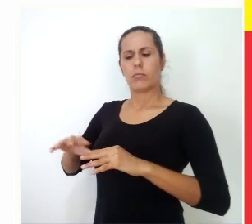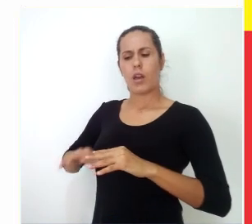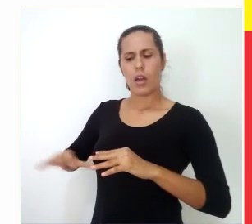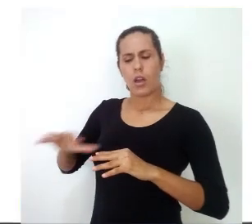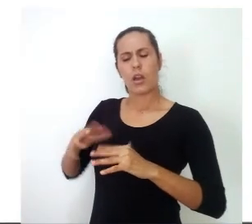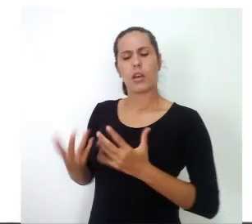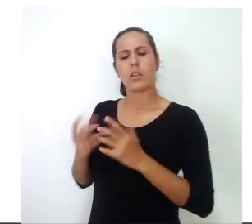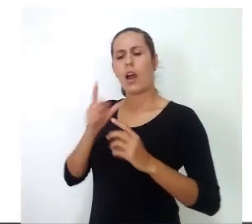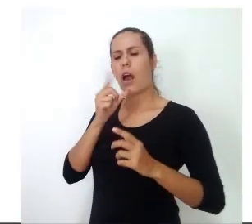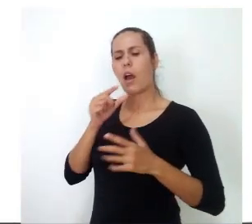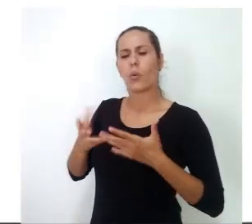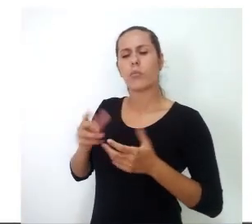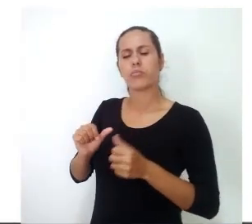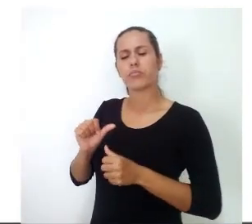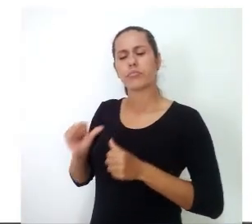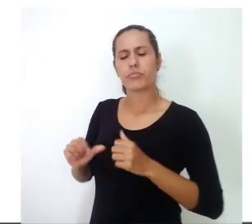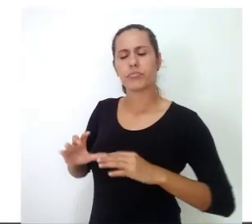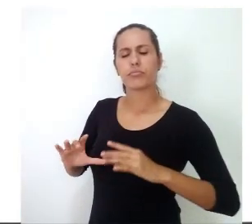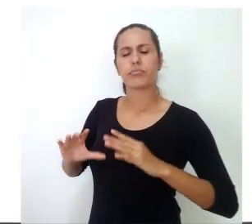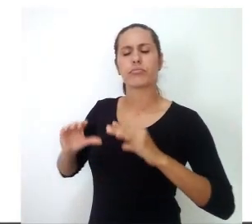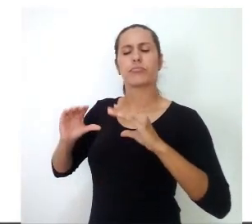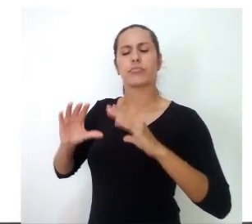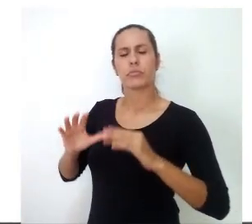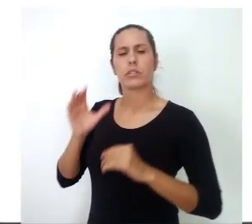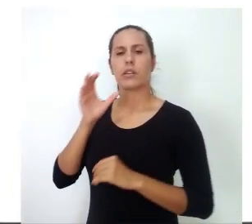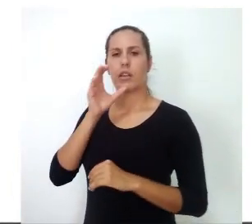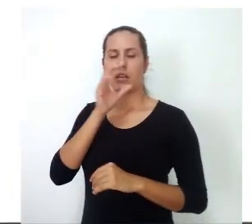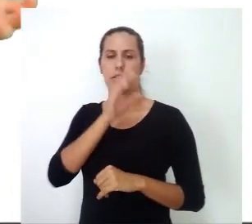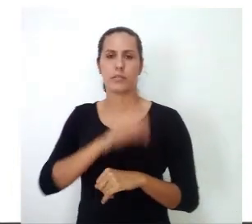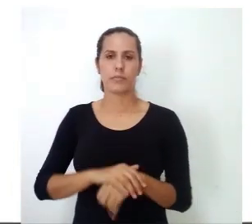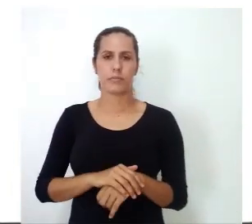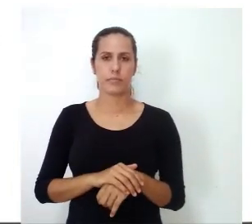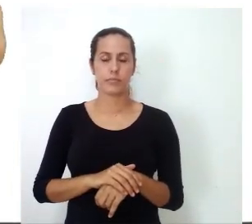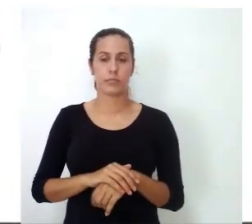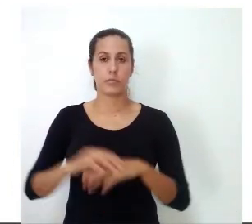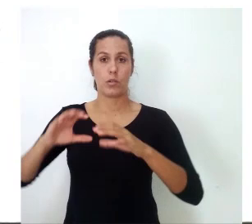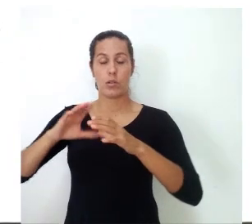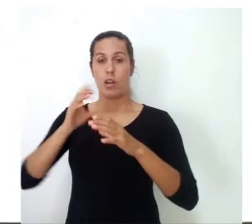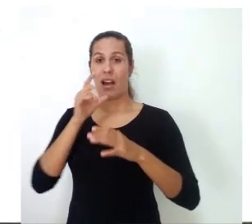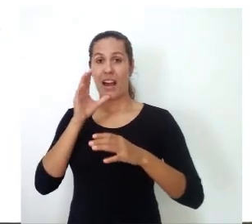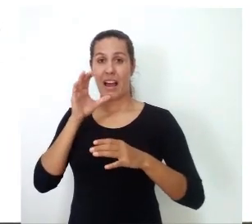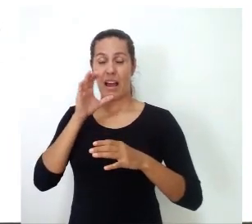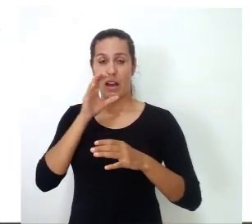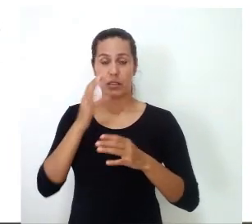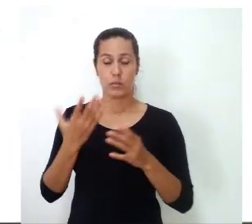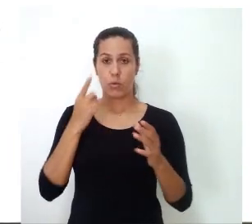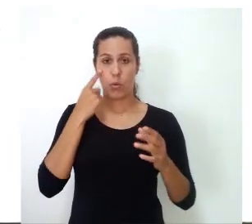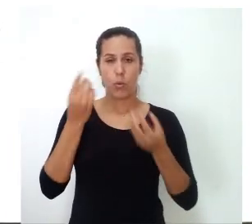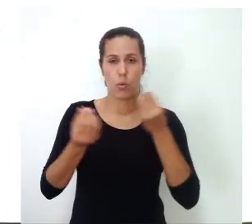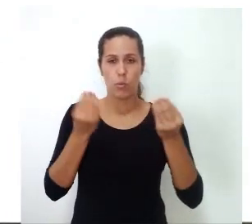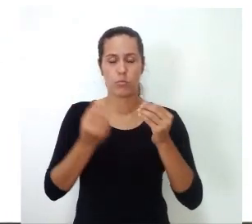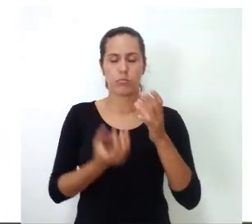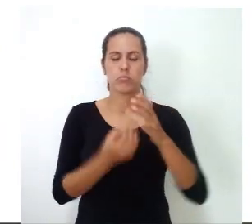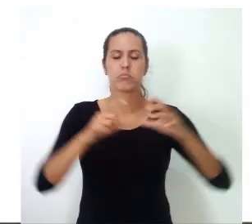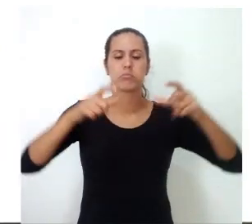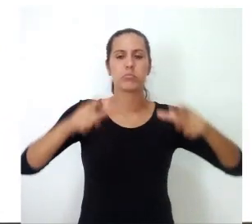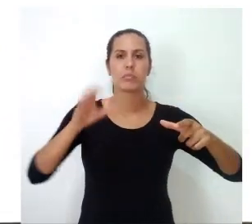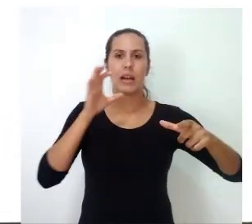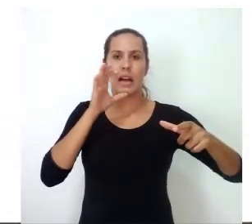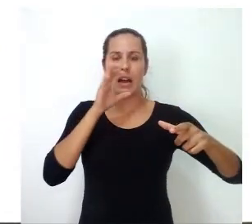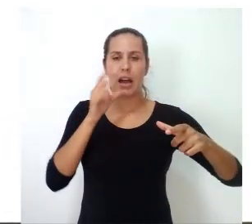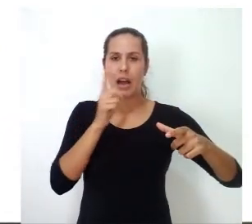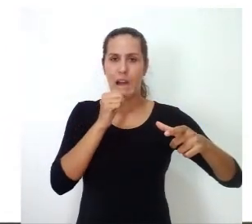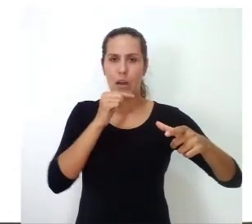tenho ali um reservatório de água. Embaixo eu tenho rochas que foram originadas de quê?